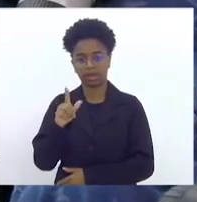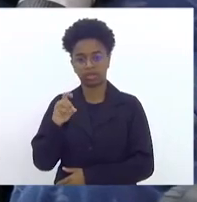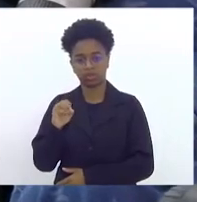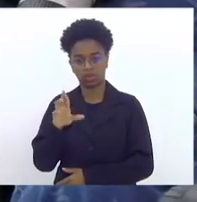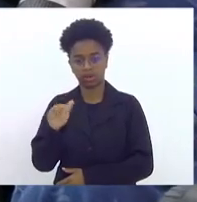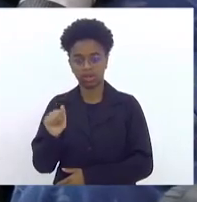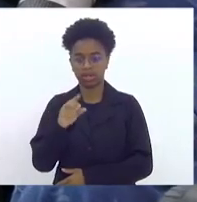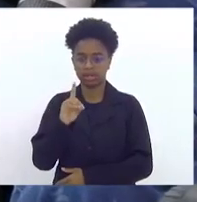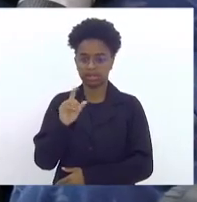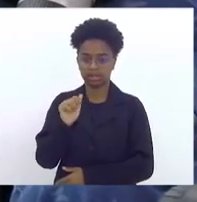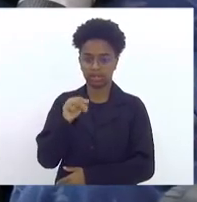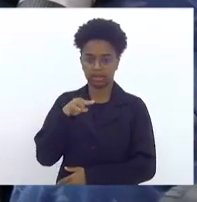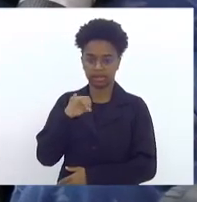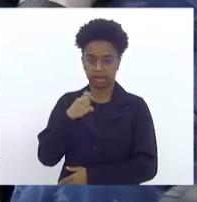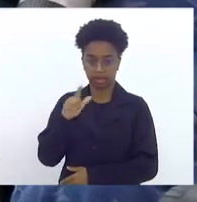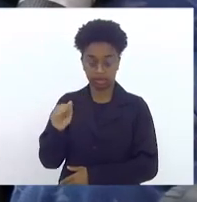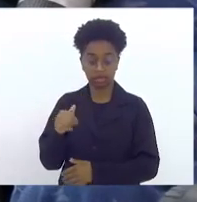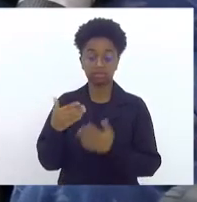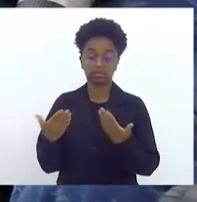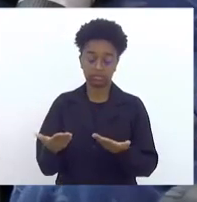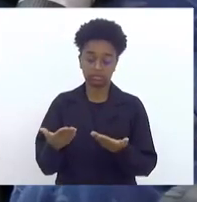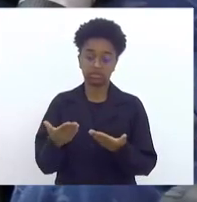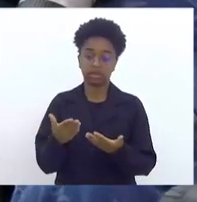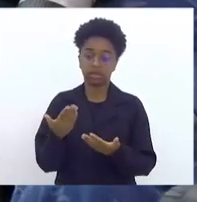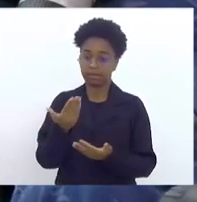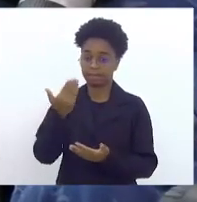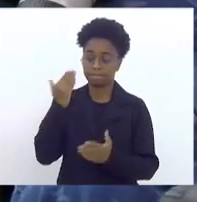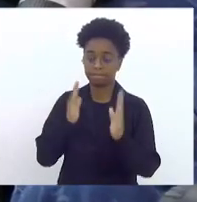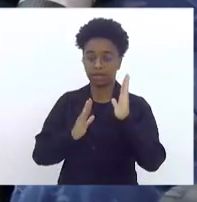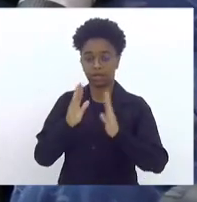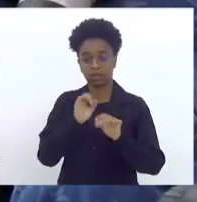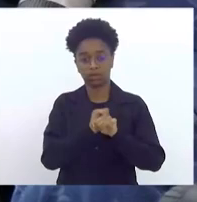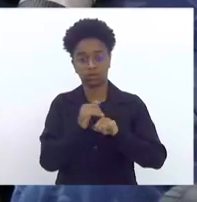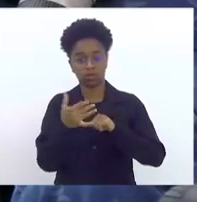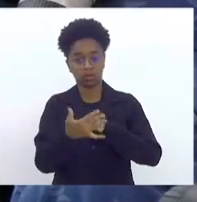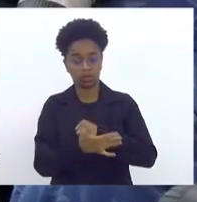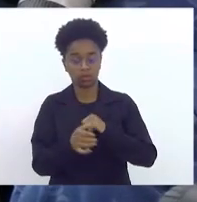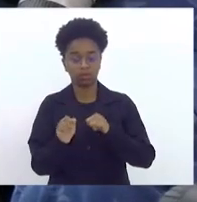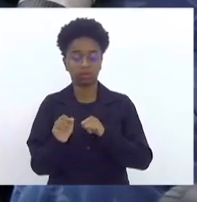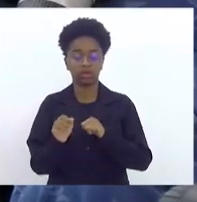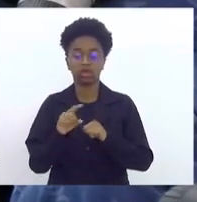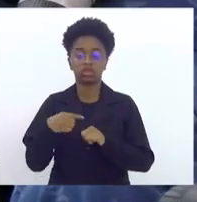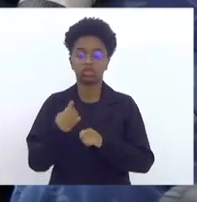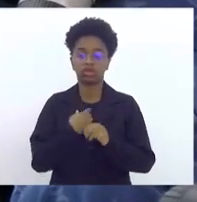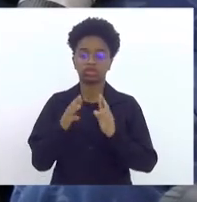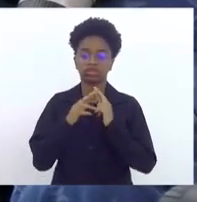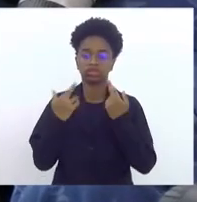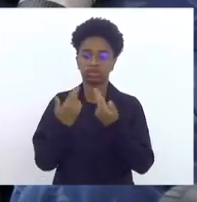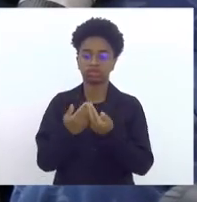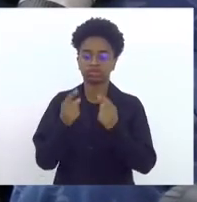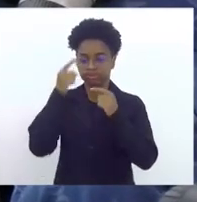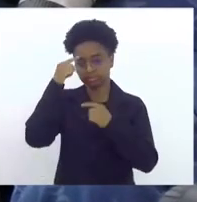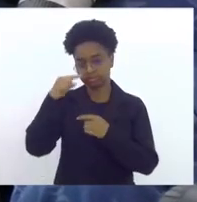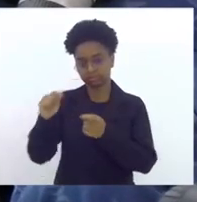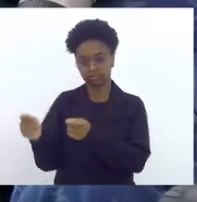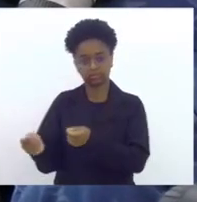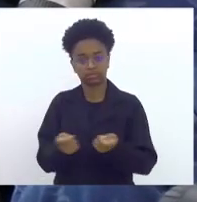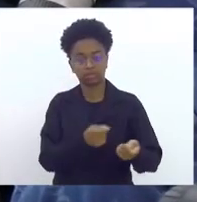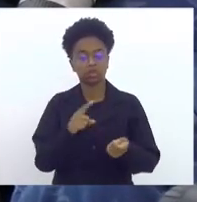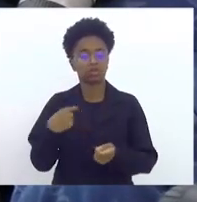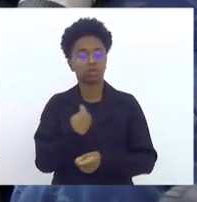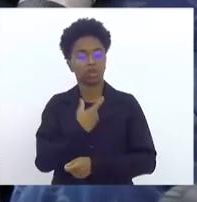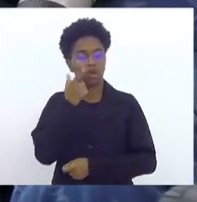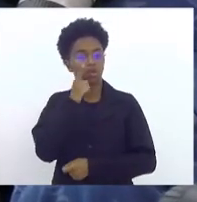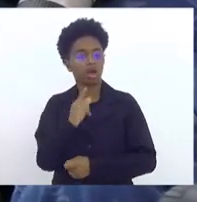como Desembargador nós na época da pandemia a gente se reunia toda semana né E atingimos ali algumas